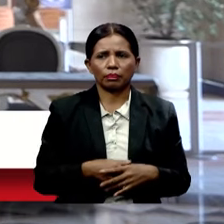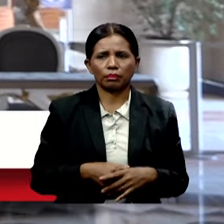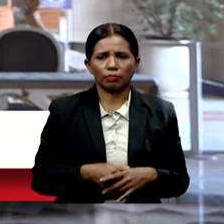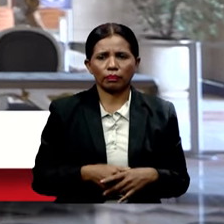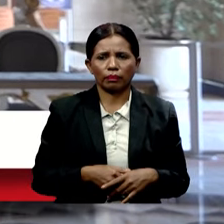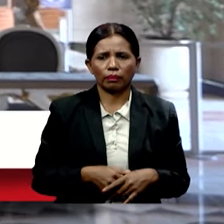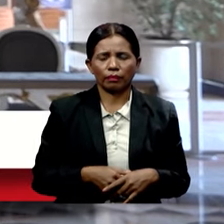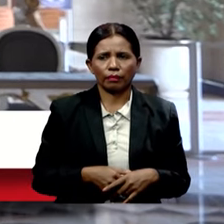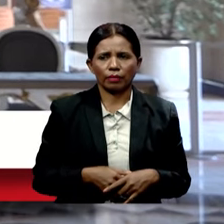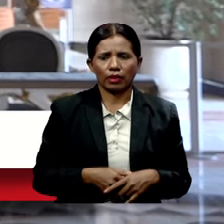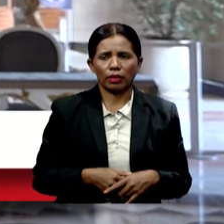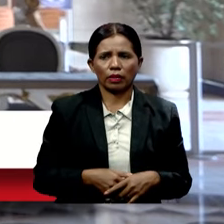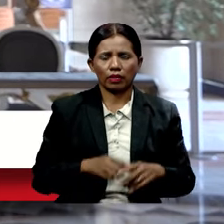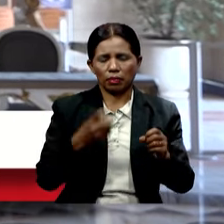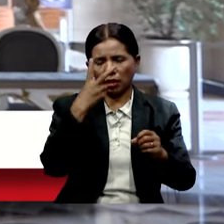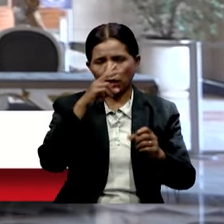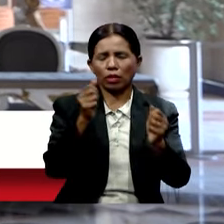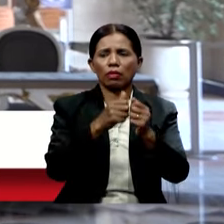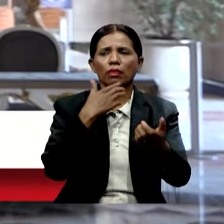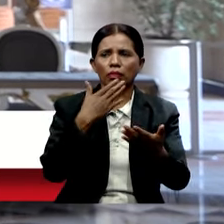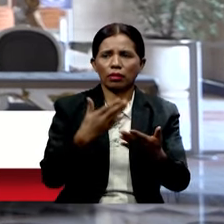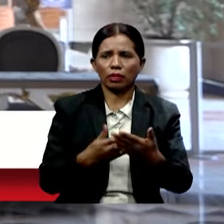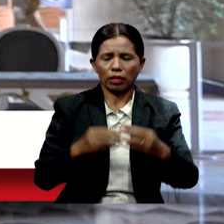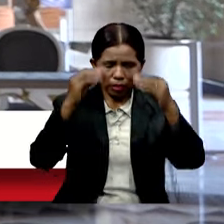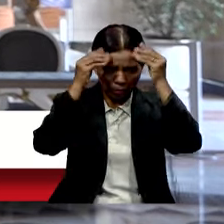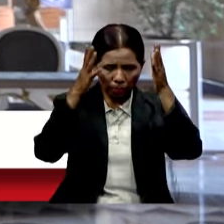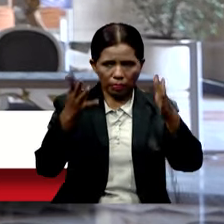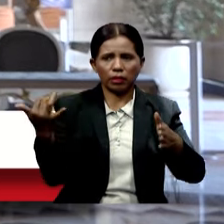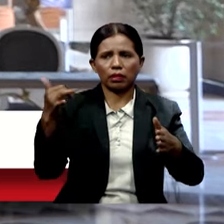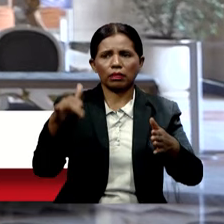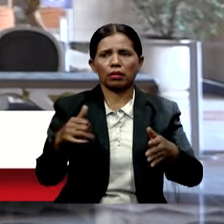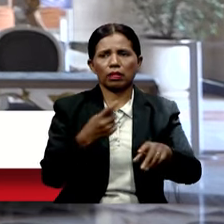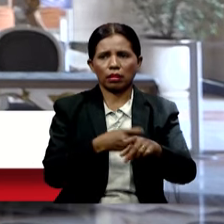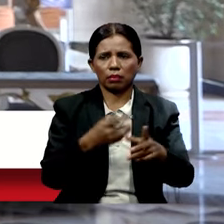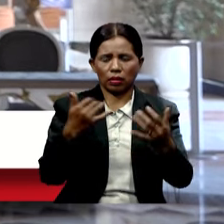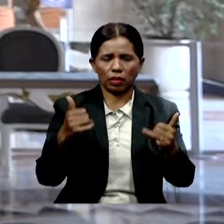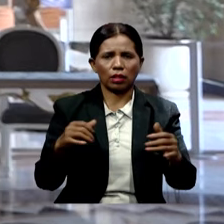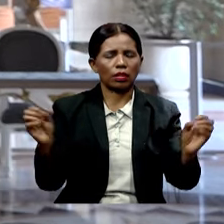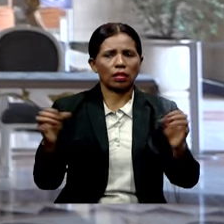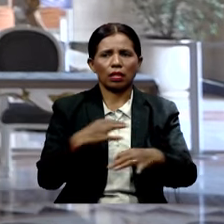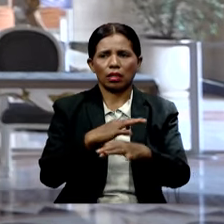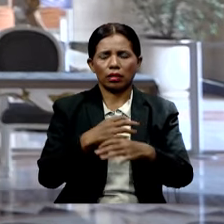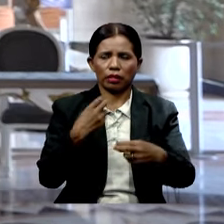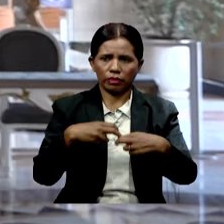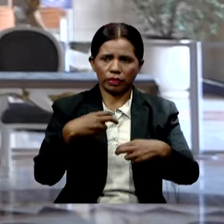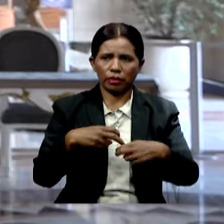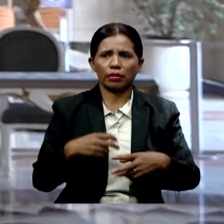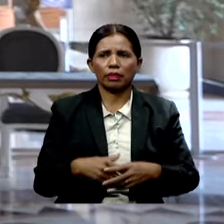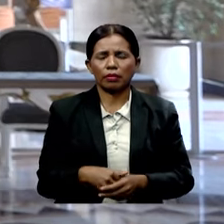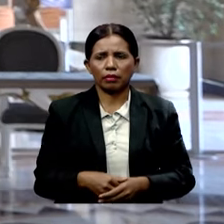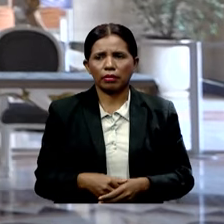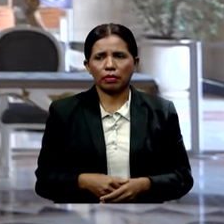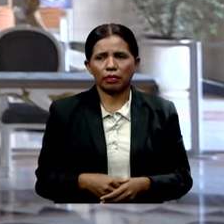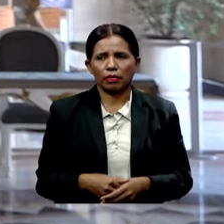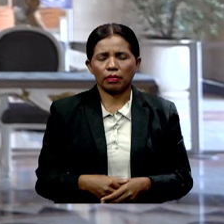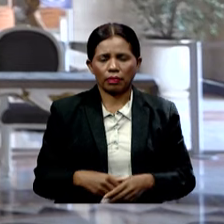orang kompetensi lah sebab hari odia tambah beda ni si profesor sini yang nasa ni situasi lah dia masih difficult profesor sini